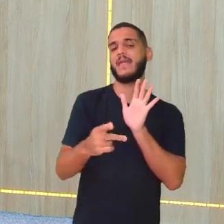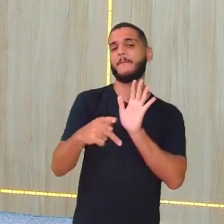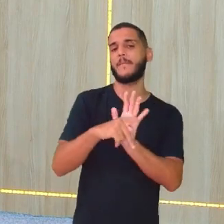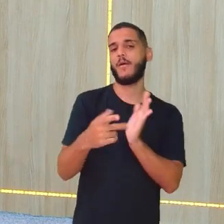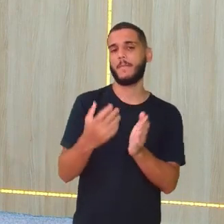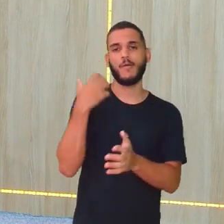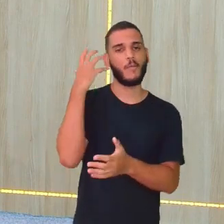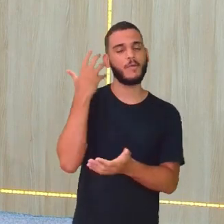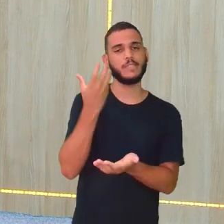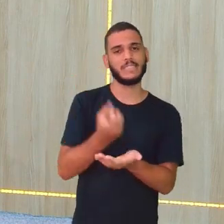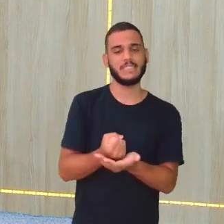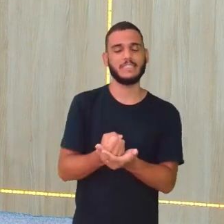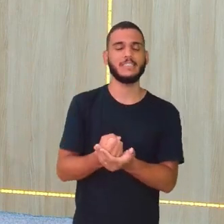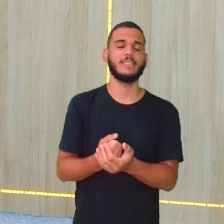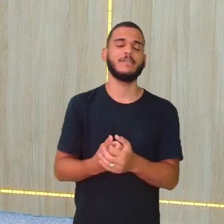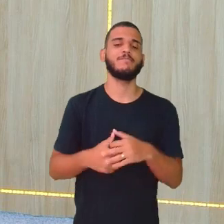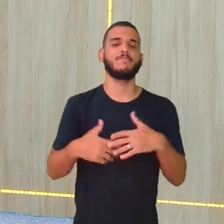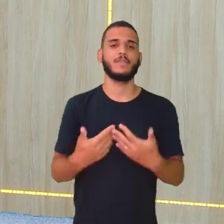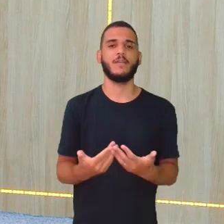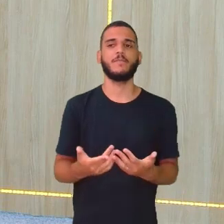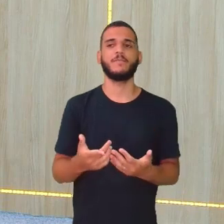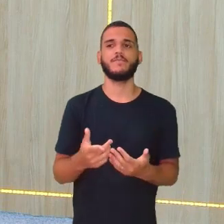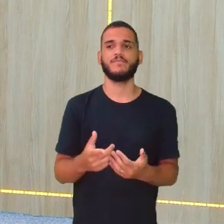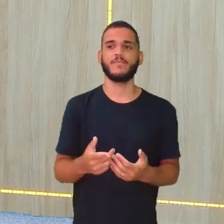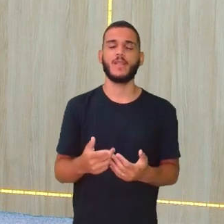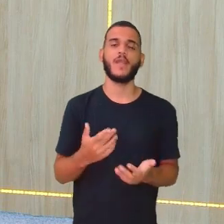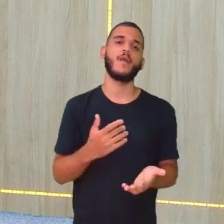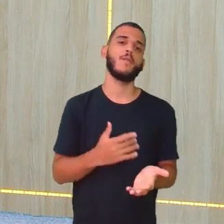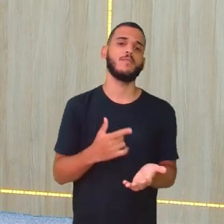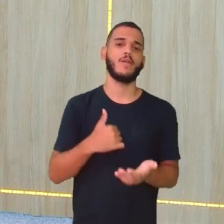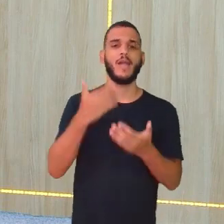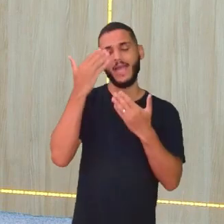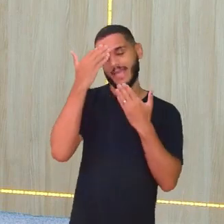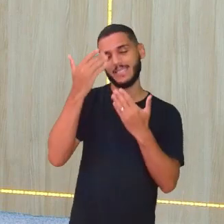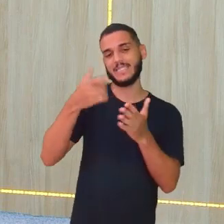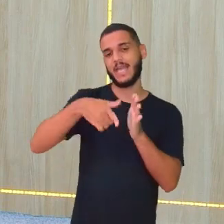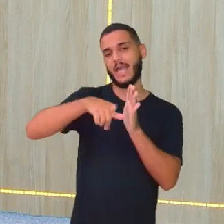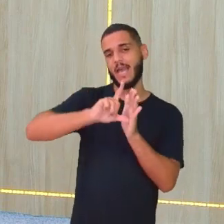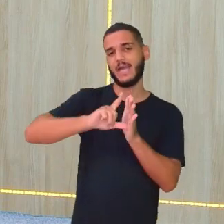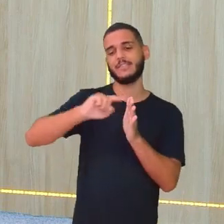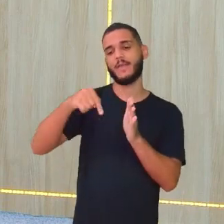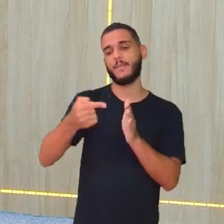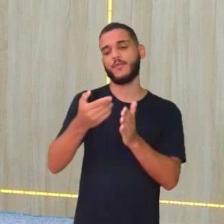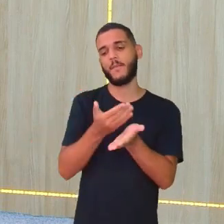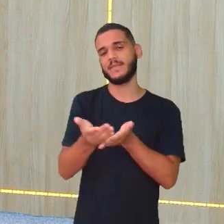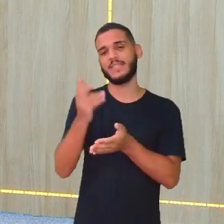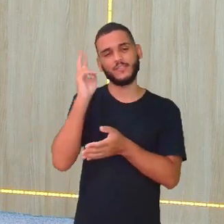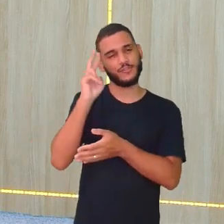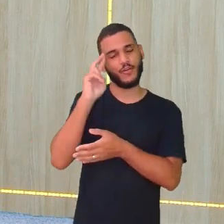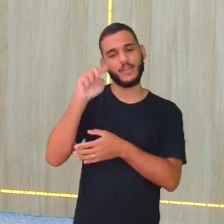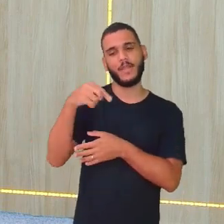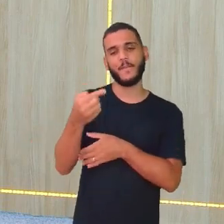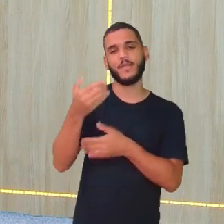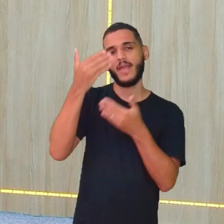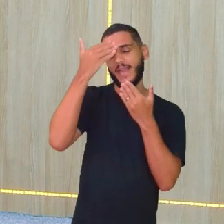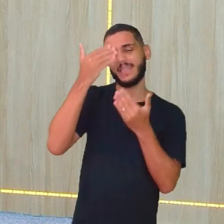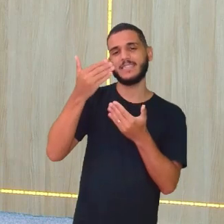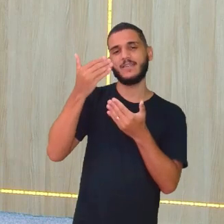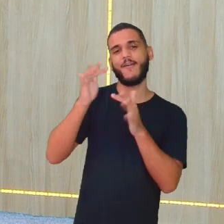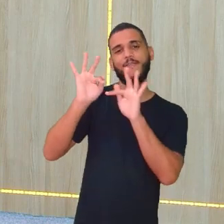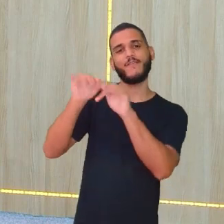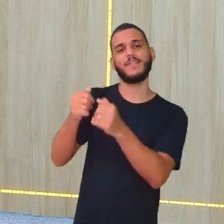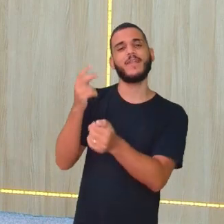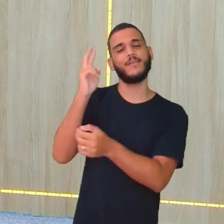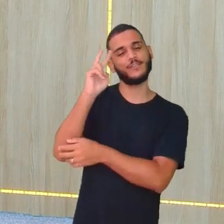ser. Então, tem episódios que eu dava os agradecimentos no início, para depois começar a história. Aí depois eu passei a dar os agradecimentos